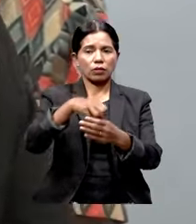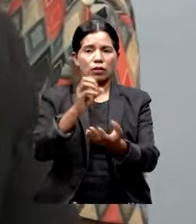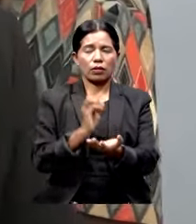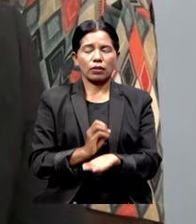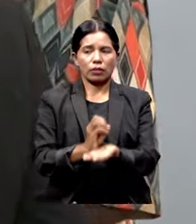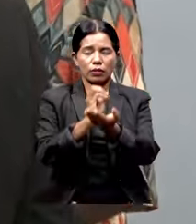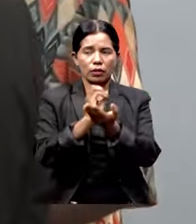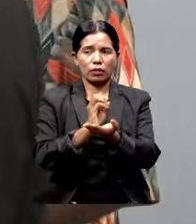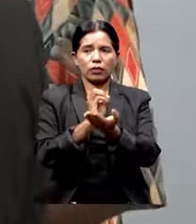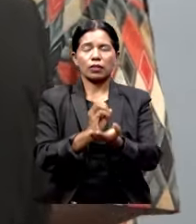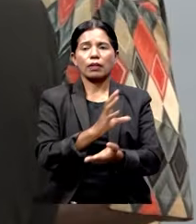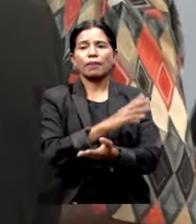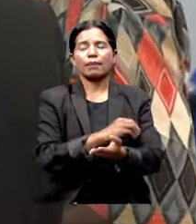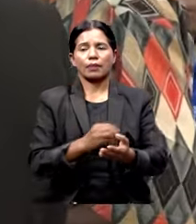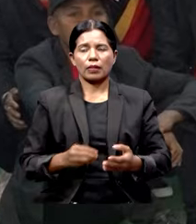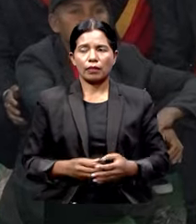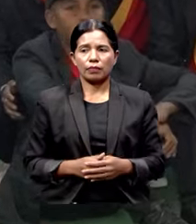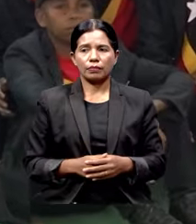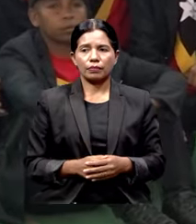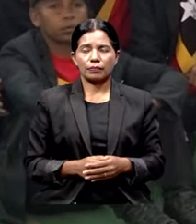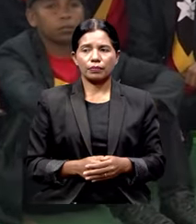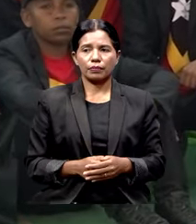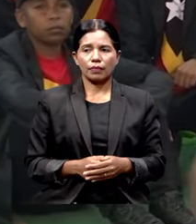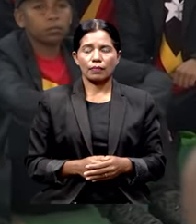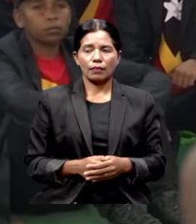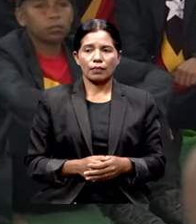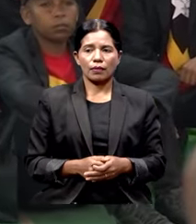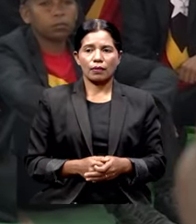administração especial oikusi ambeno raiwa equipa cobertura GMN.